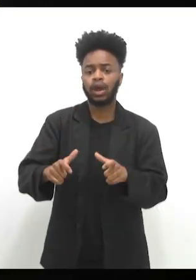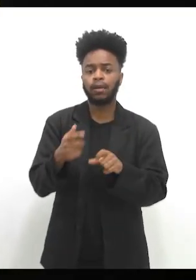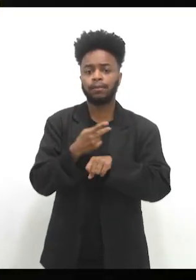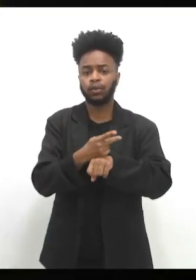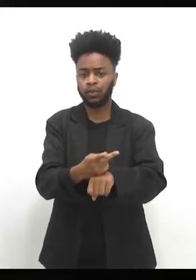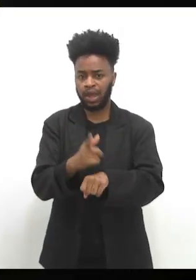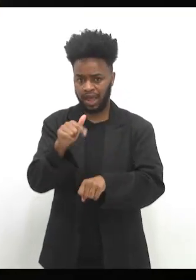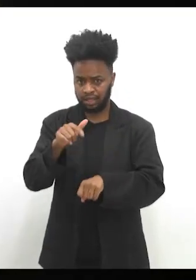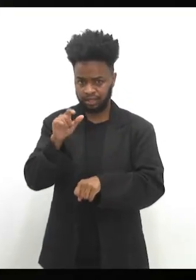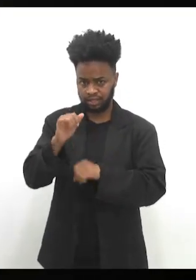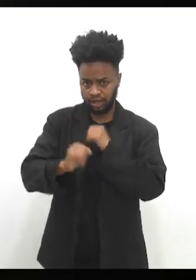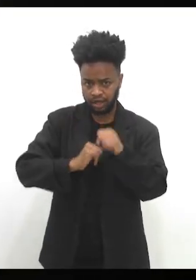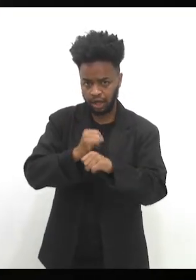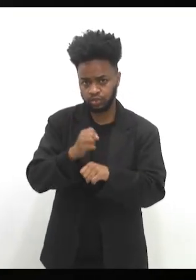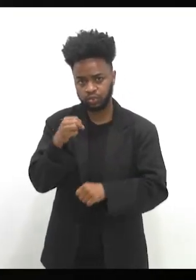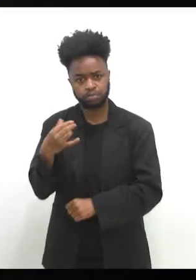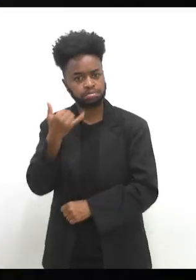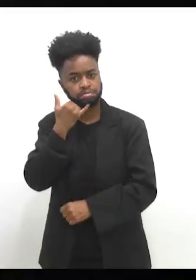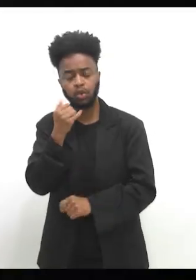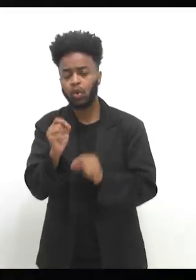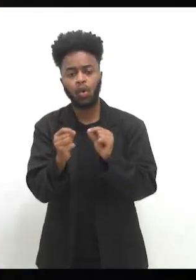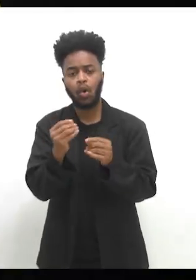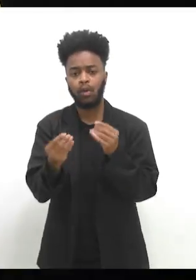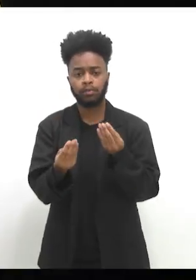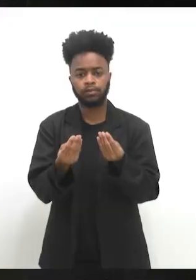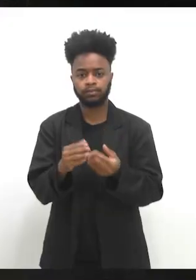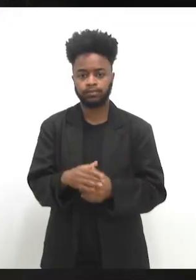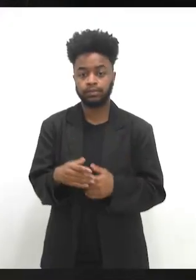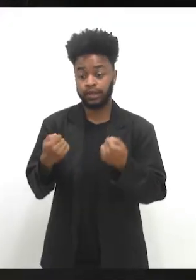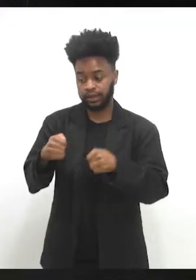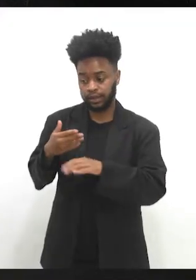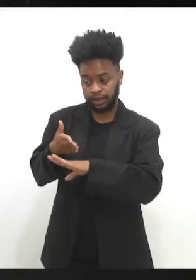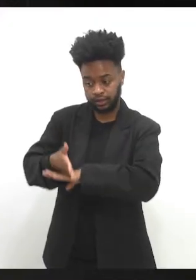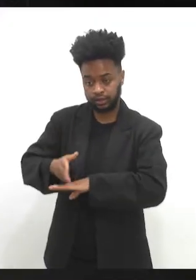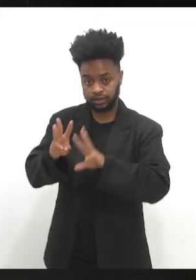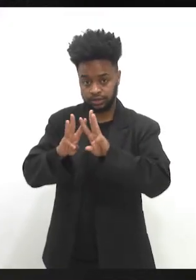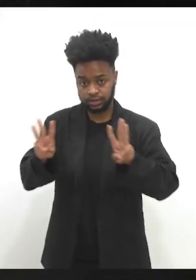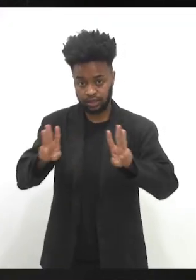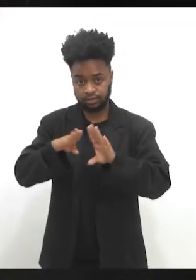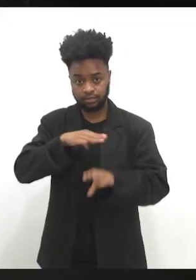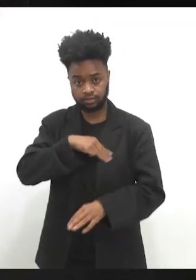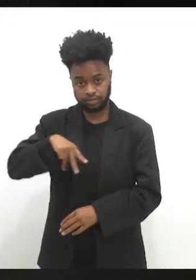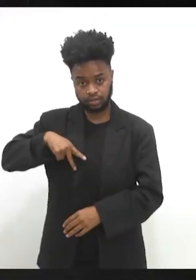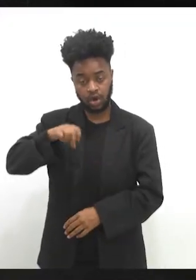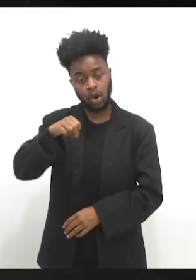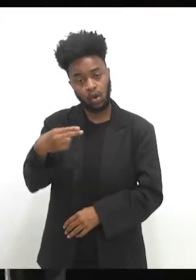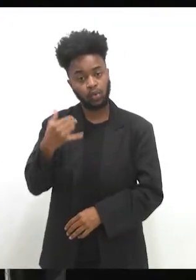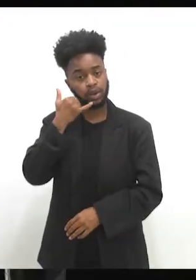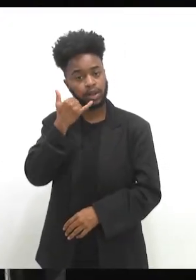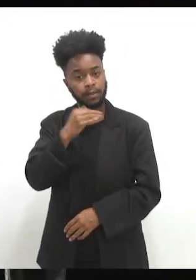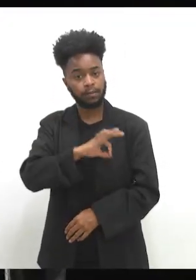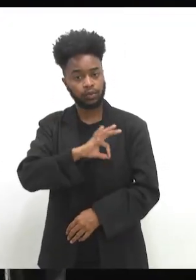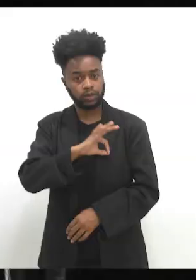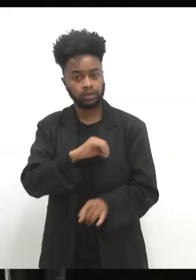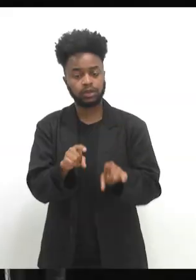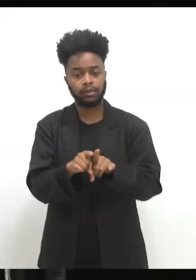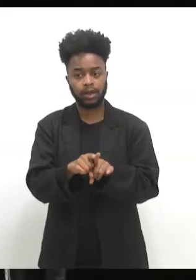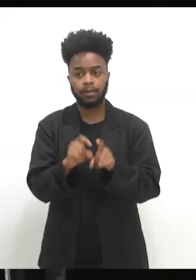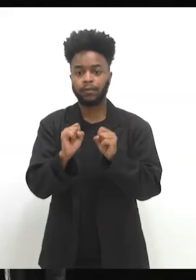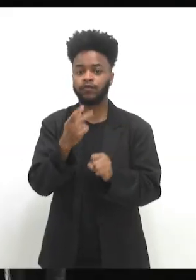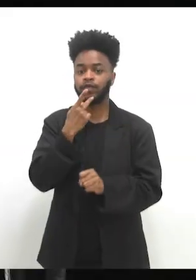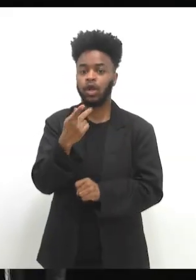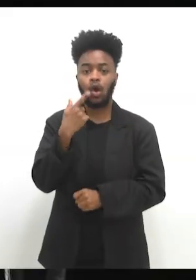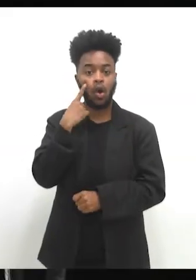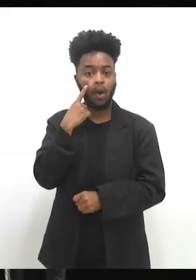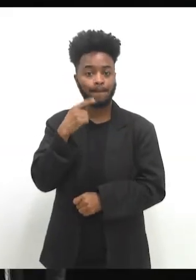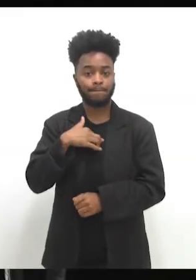pessoa procura? É pela internet, é pelo telefone, como é que é? Pode entrar direto no site do Ministério Público ou no Disque 190 mesmo. Pode ligar e falar,